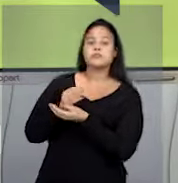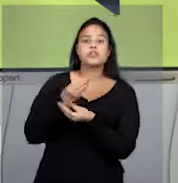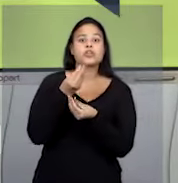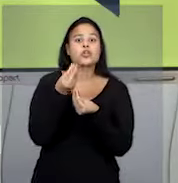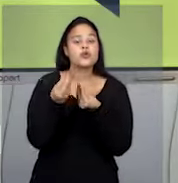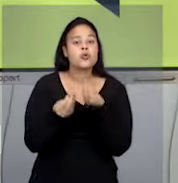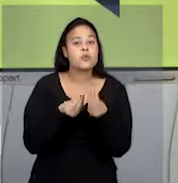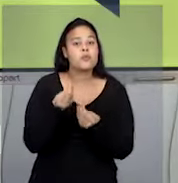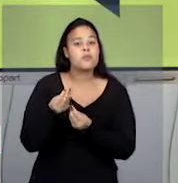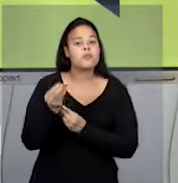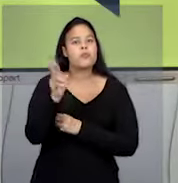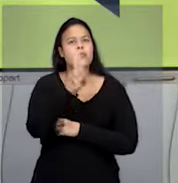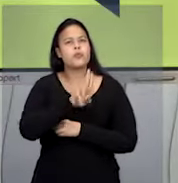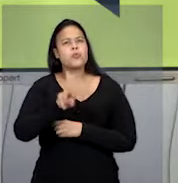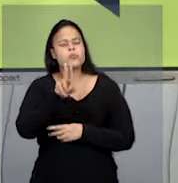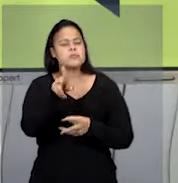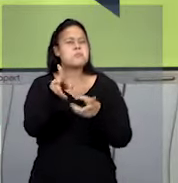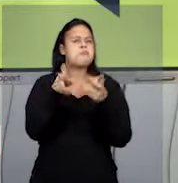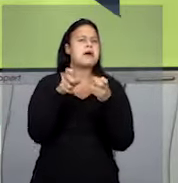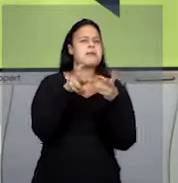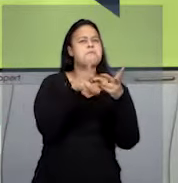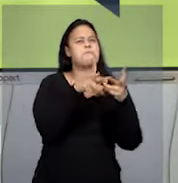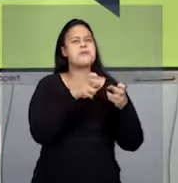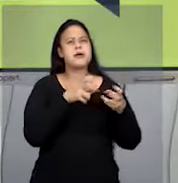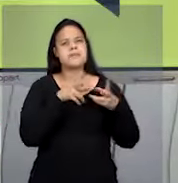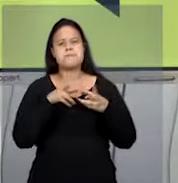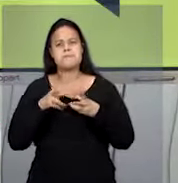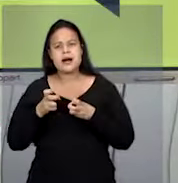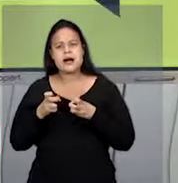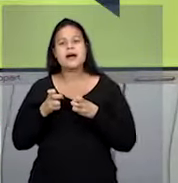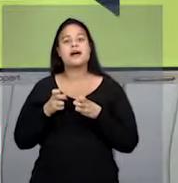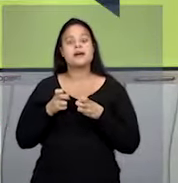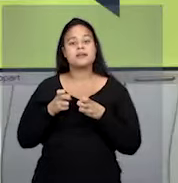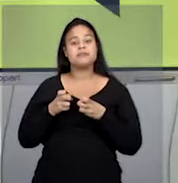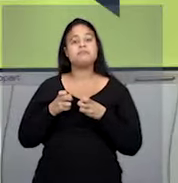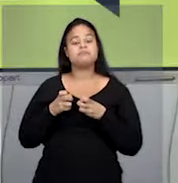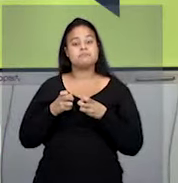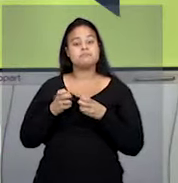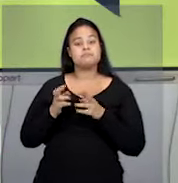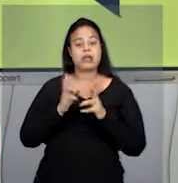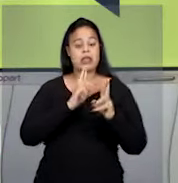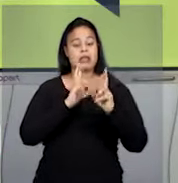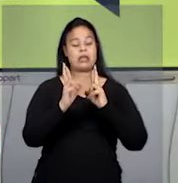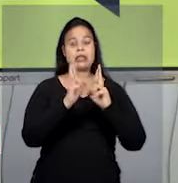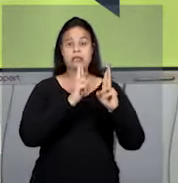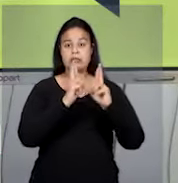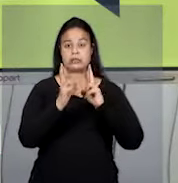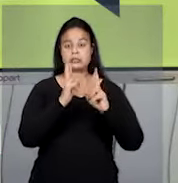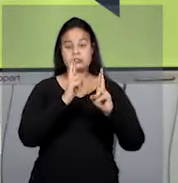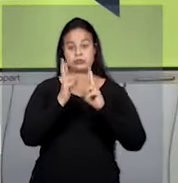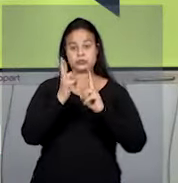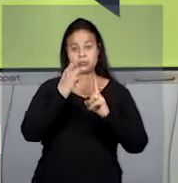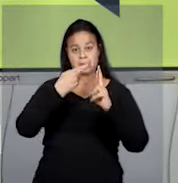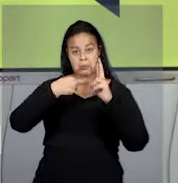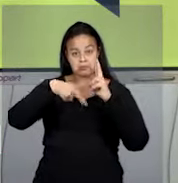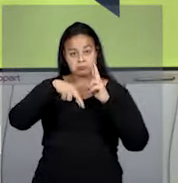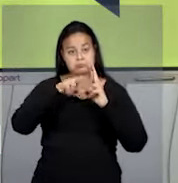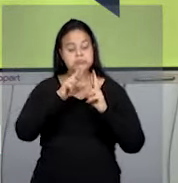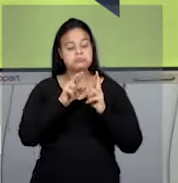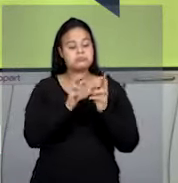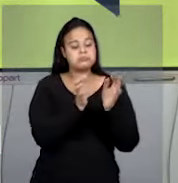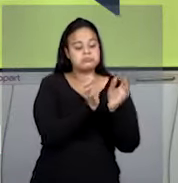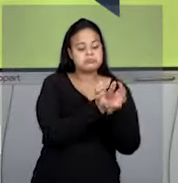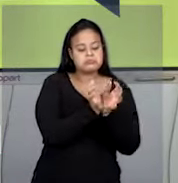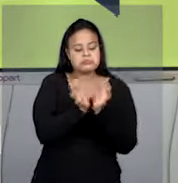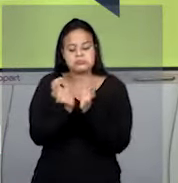a reconhecer a forma de recuperar relações entre partes de um texto,